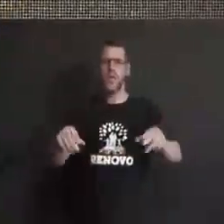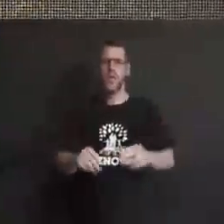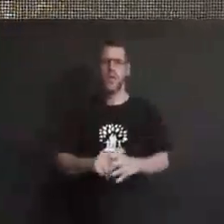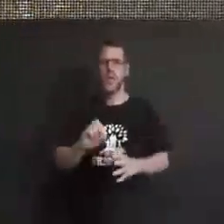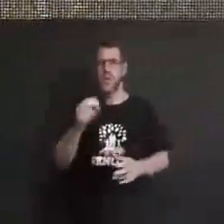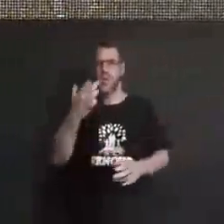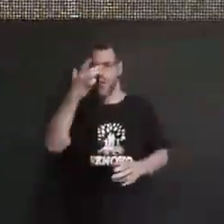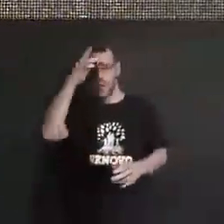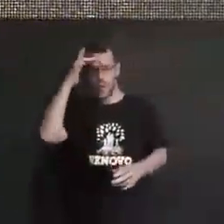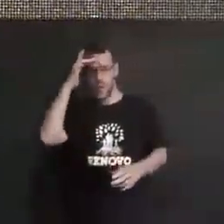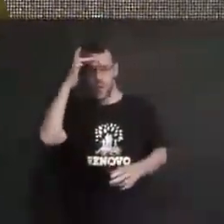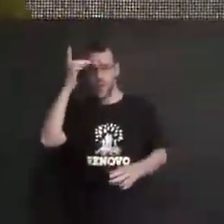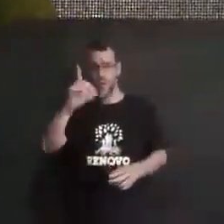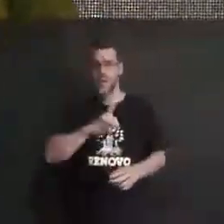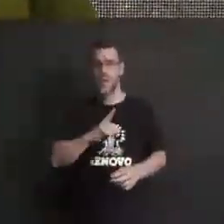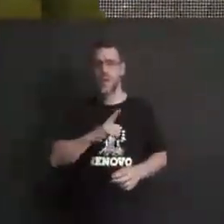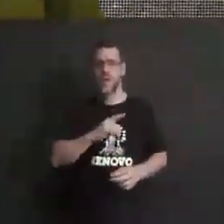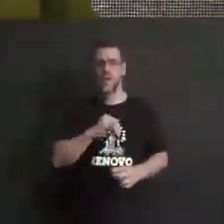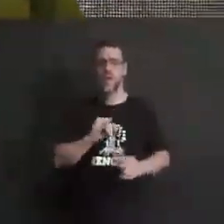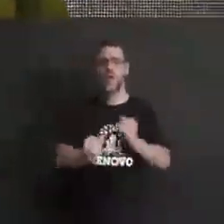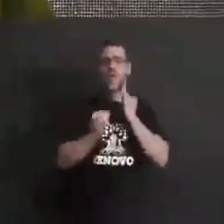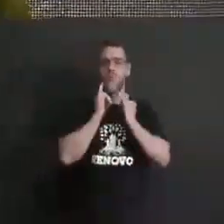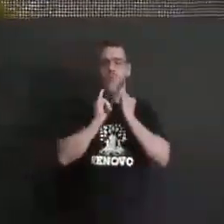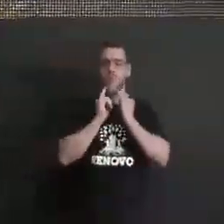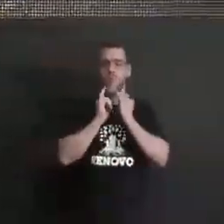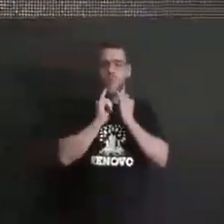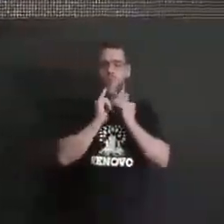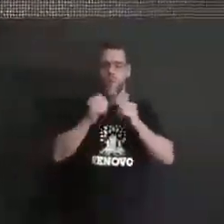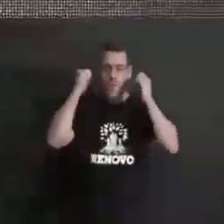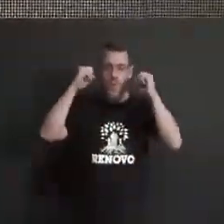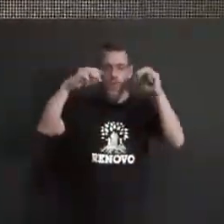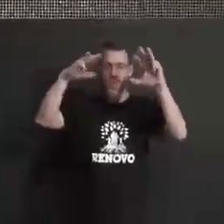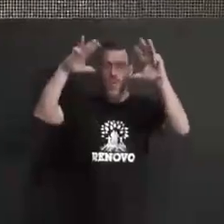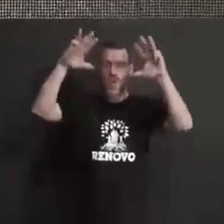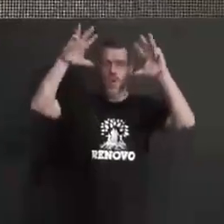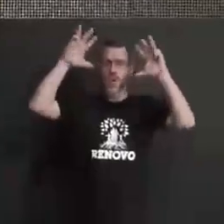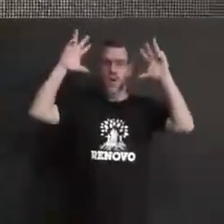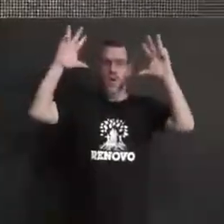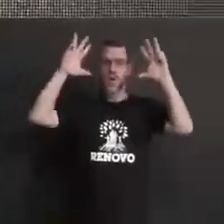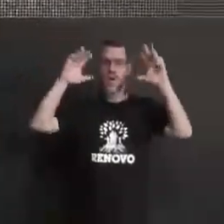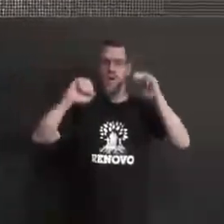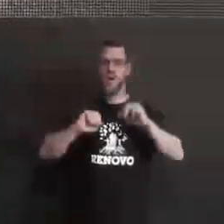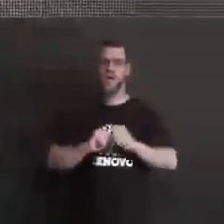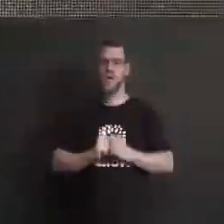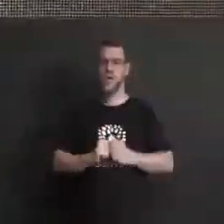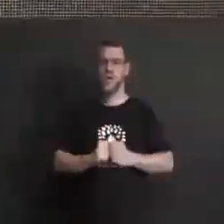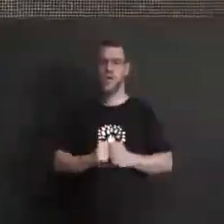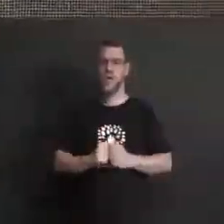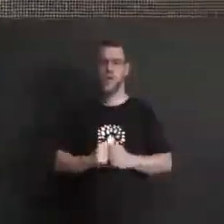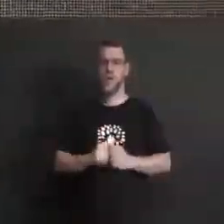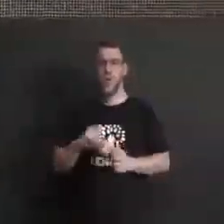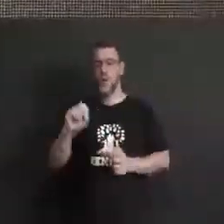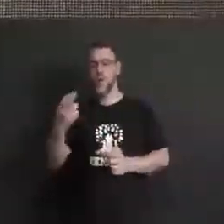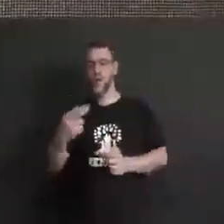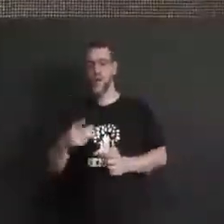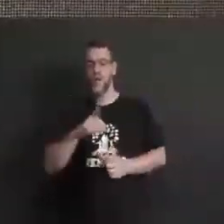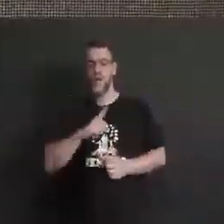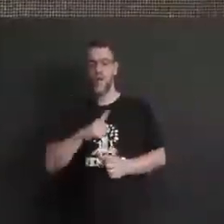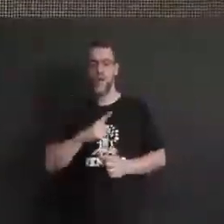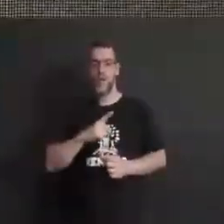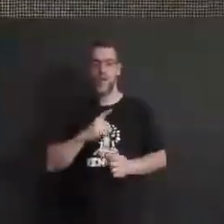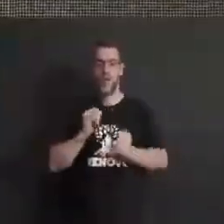Foi porque eles tiveram a informação de Moisés. E os outros tiveram a informação dos seus pais,